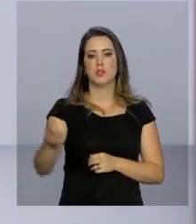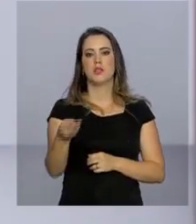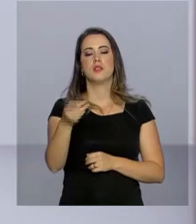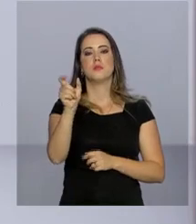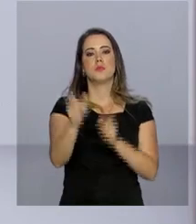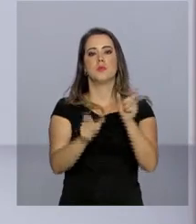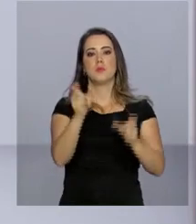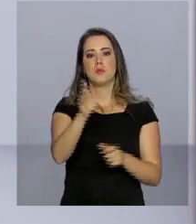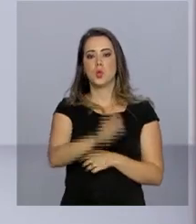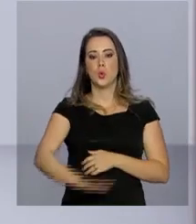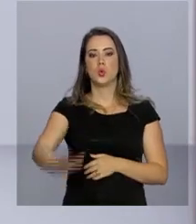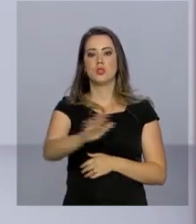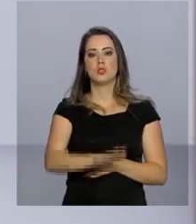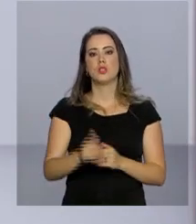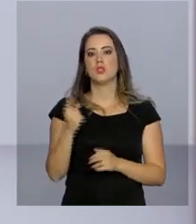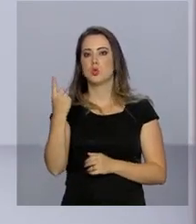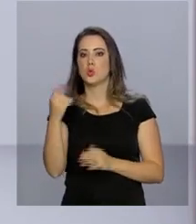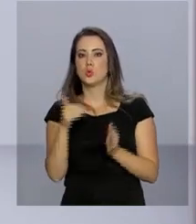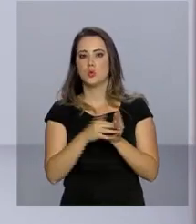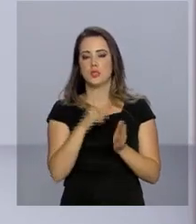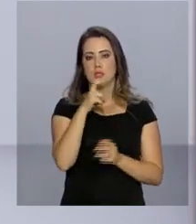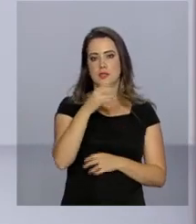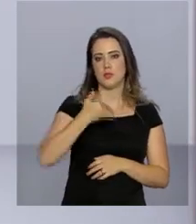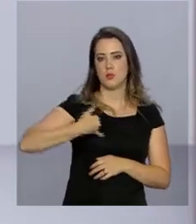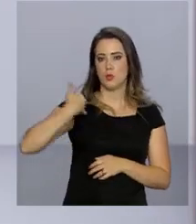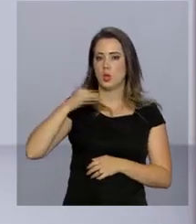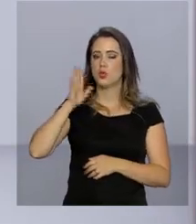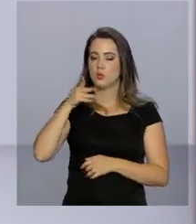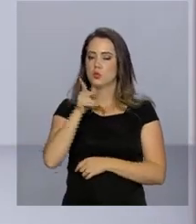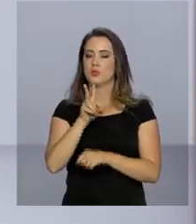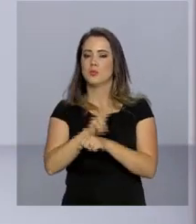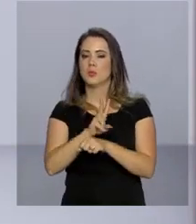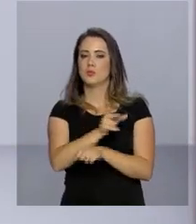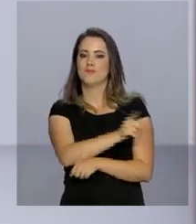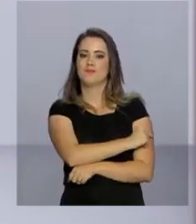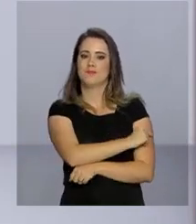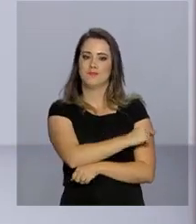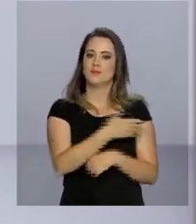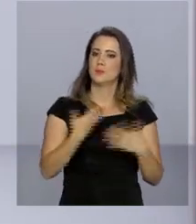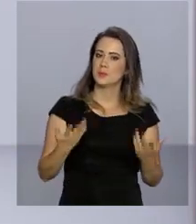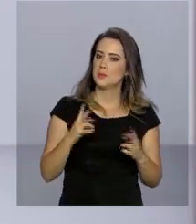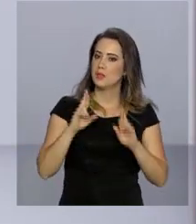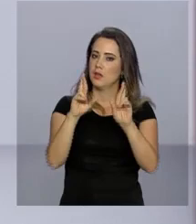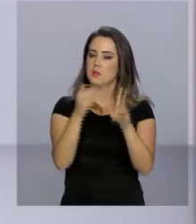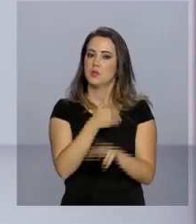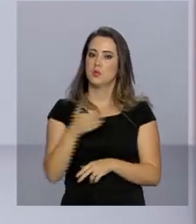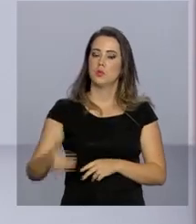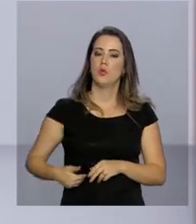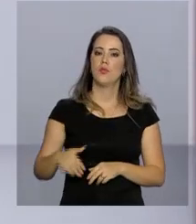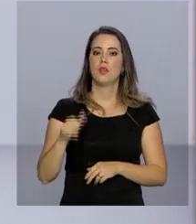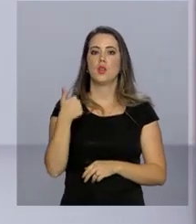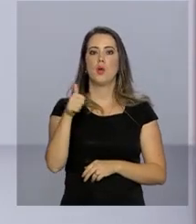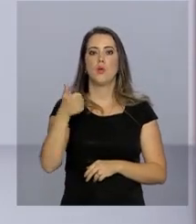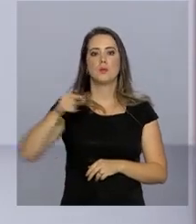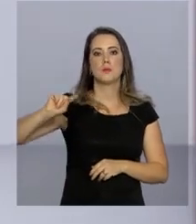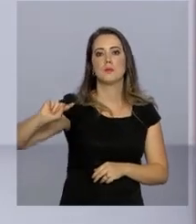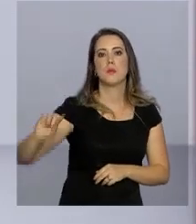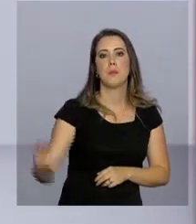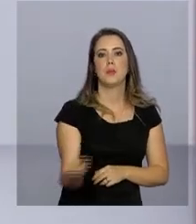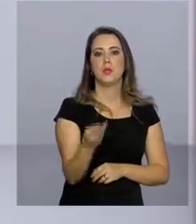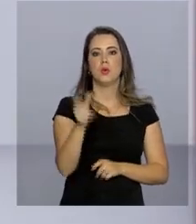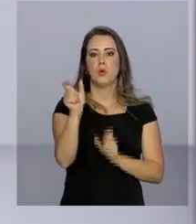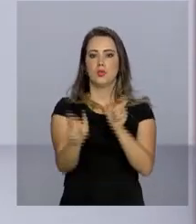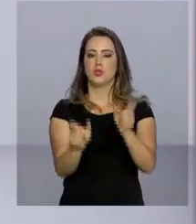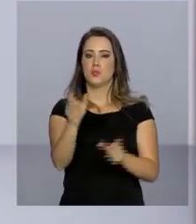600 mil crianças de um a cinco anos já foram imunizadas a expectativa do governo é vacinar mais de 11 milhões